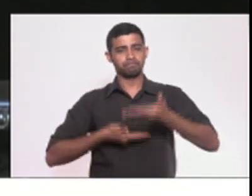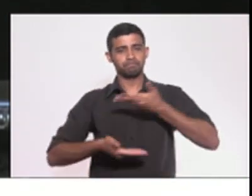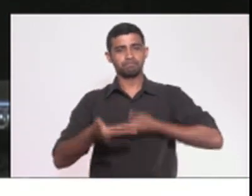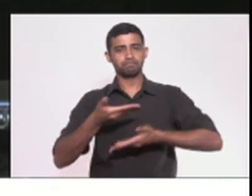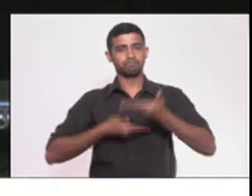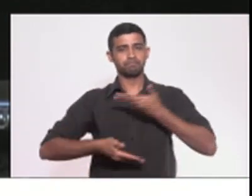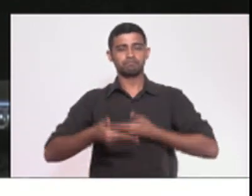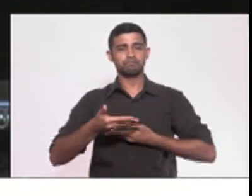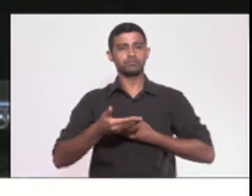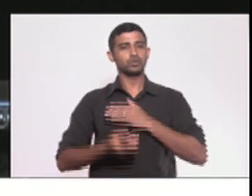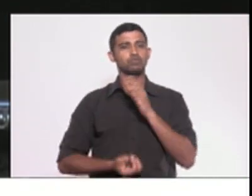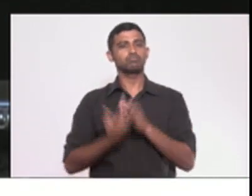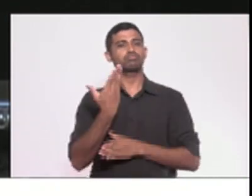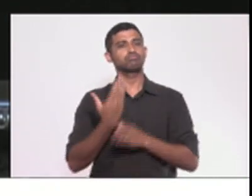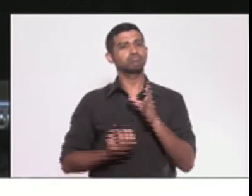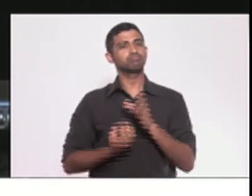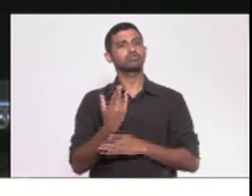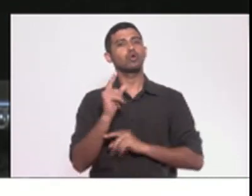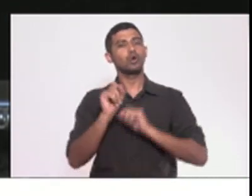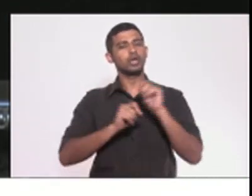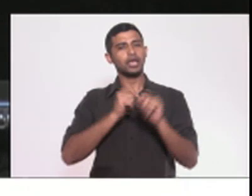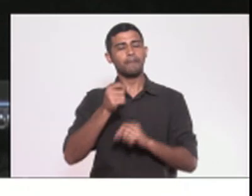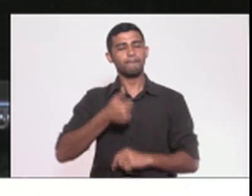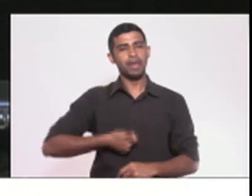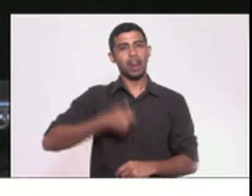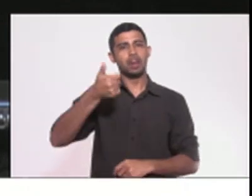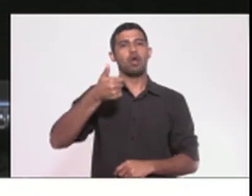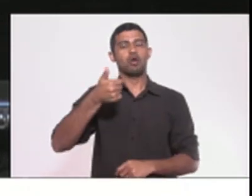vão surgir os melhores caminhos.